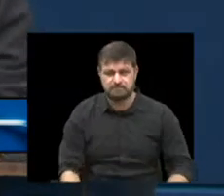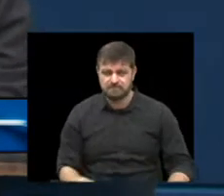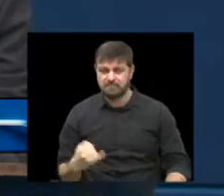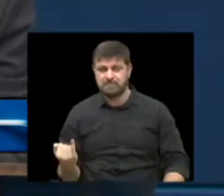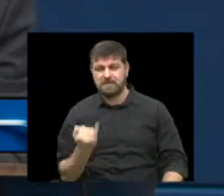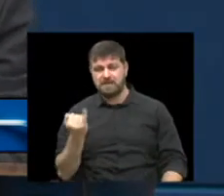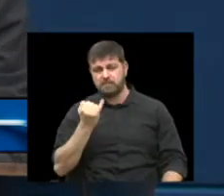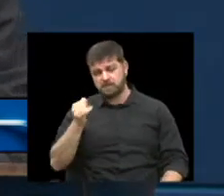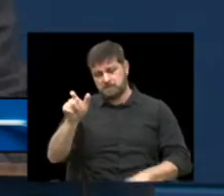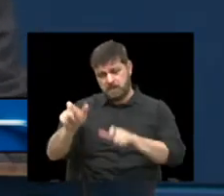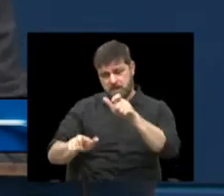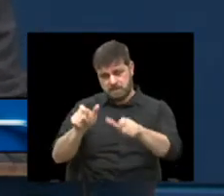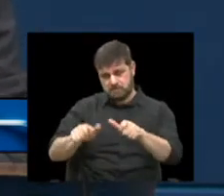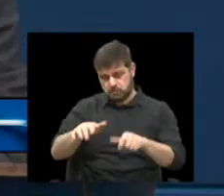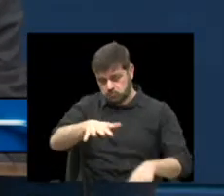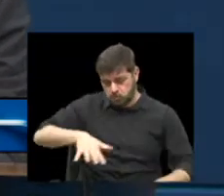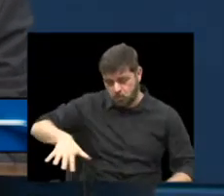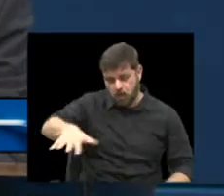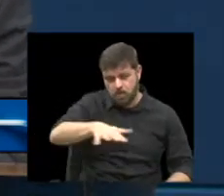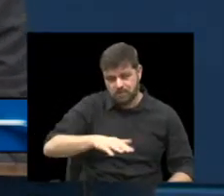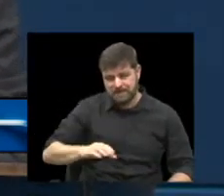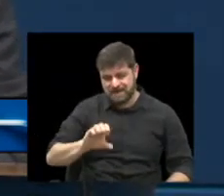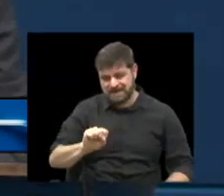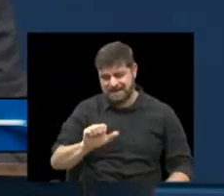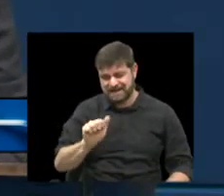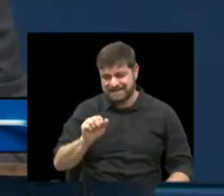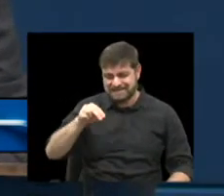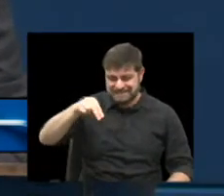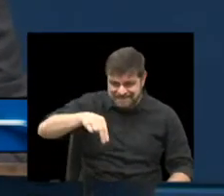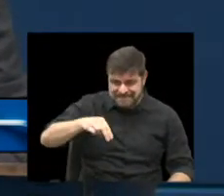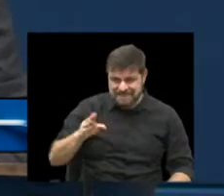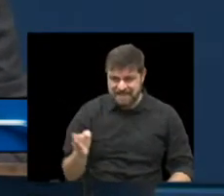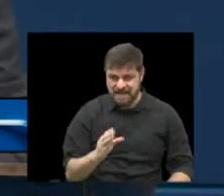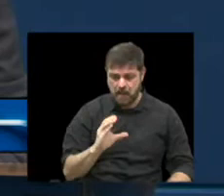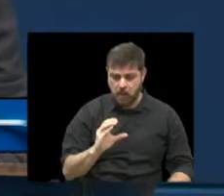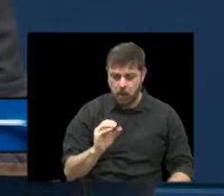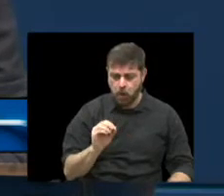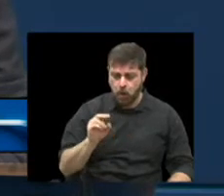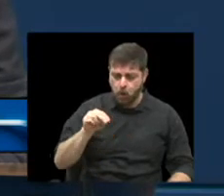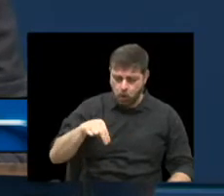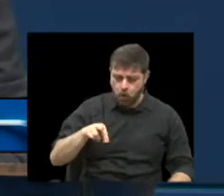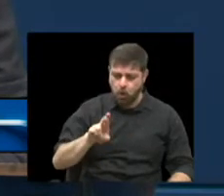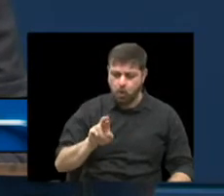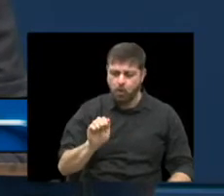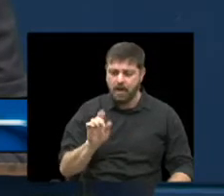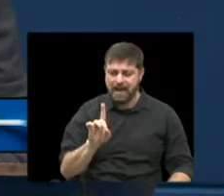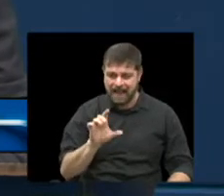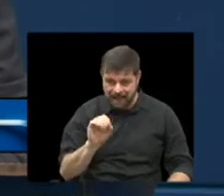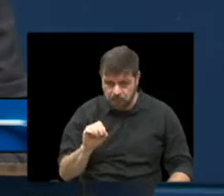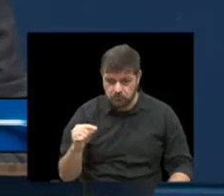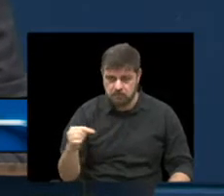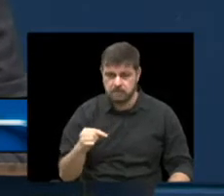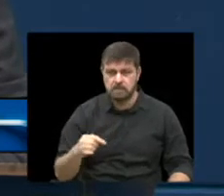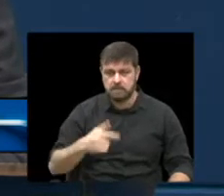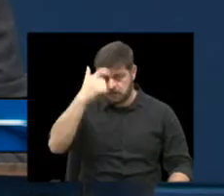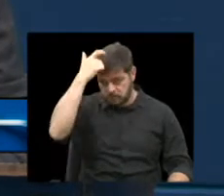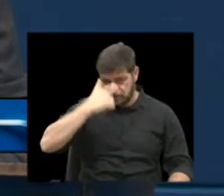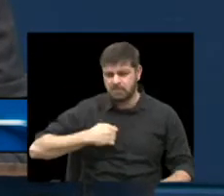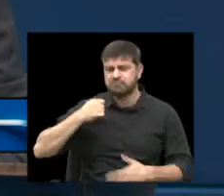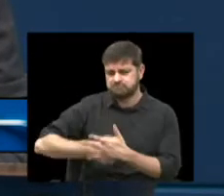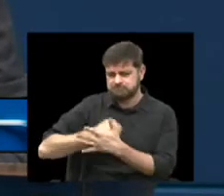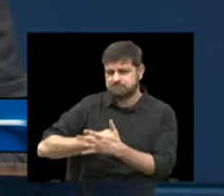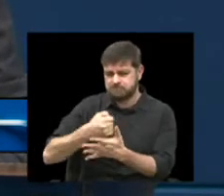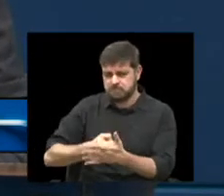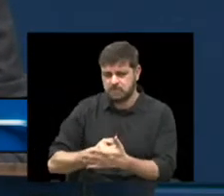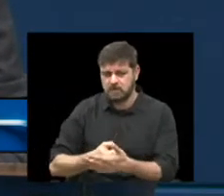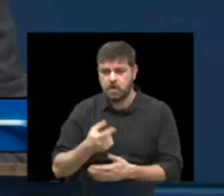os moradores do São Conrado saibam que essa bandeira foi levantada por esse vereador e a verba